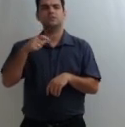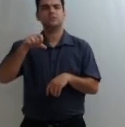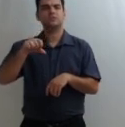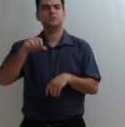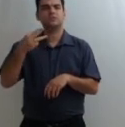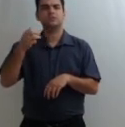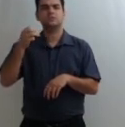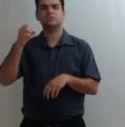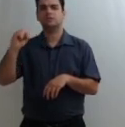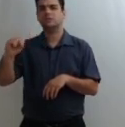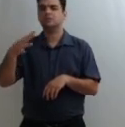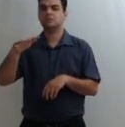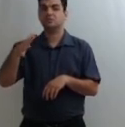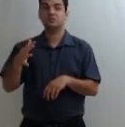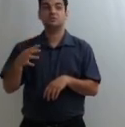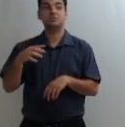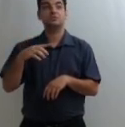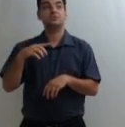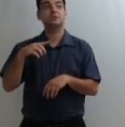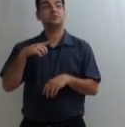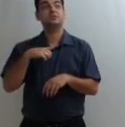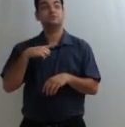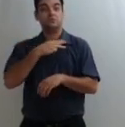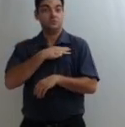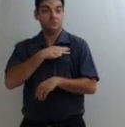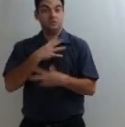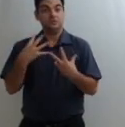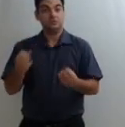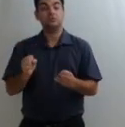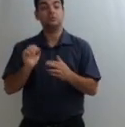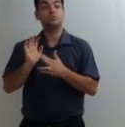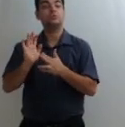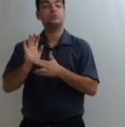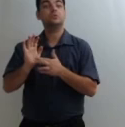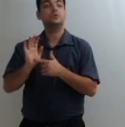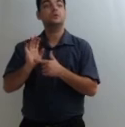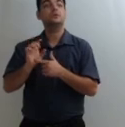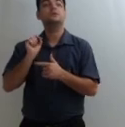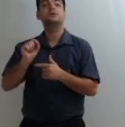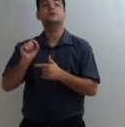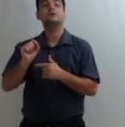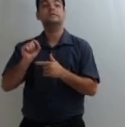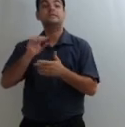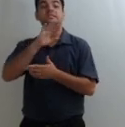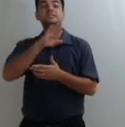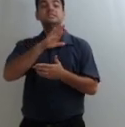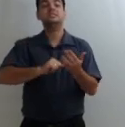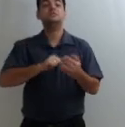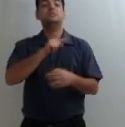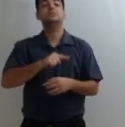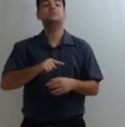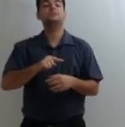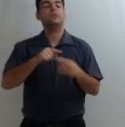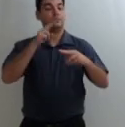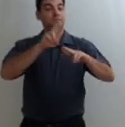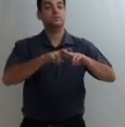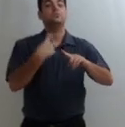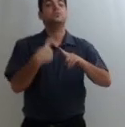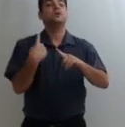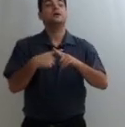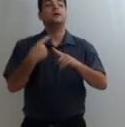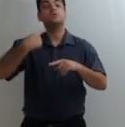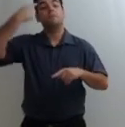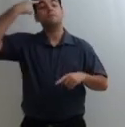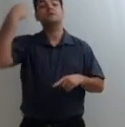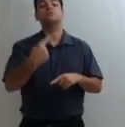HC 192.380, o ministro Toffoli concedeu uma liminar revogando uma prisão que havia sido decretada justamente porque